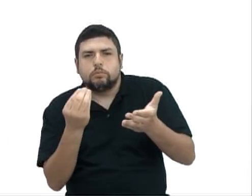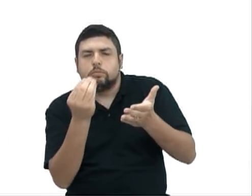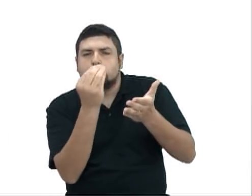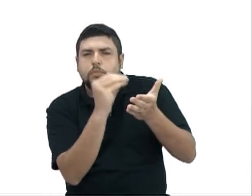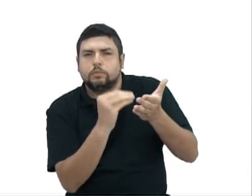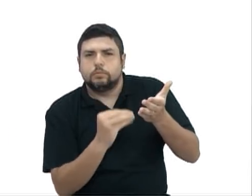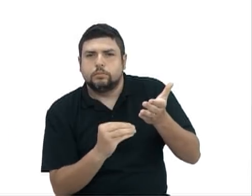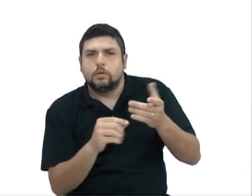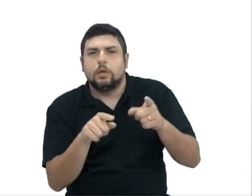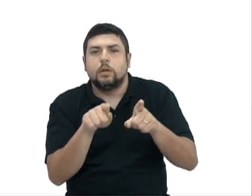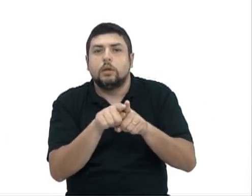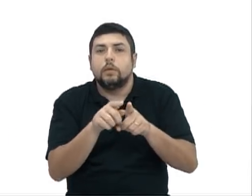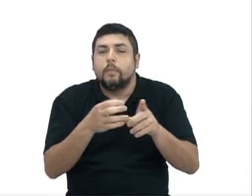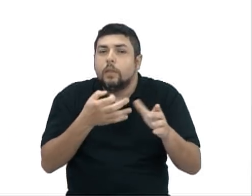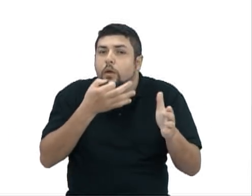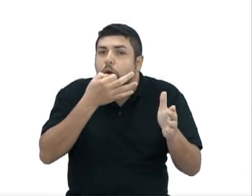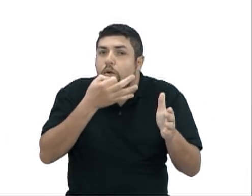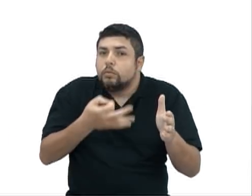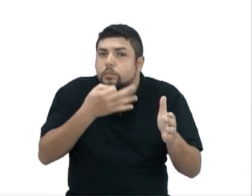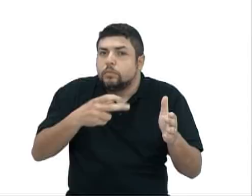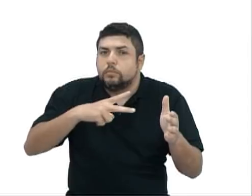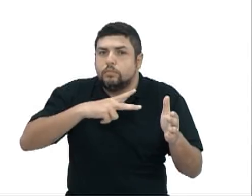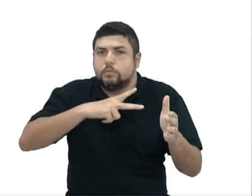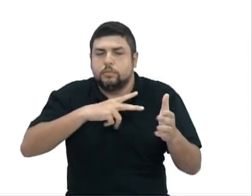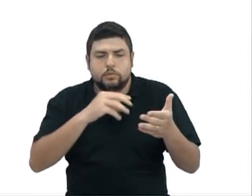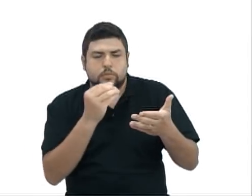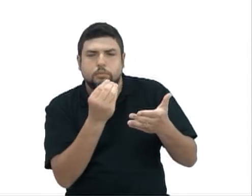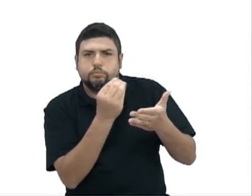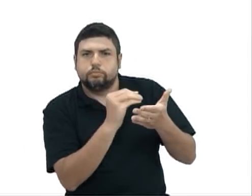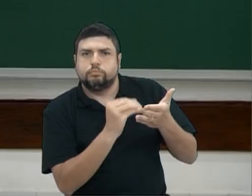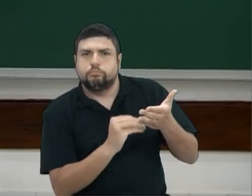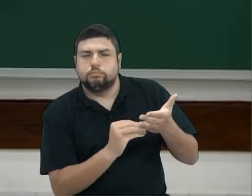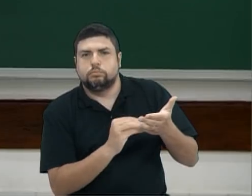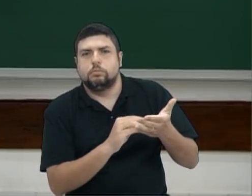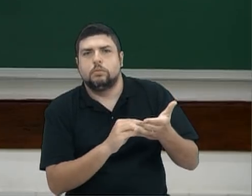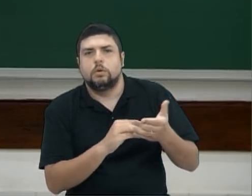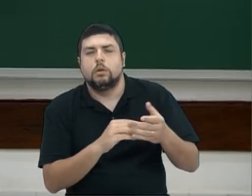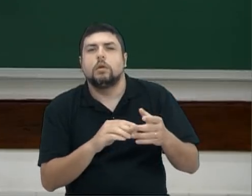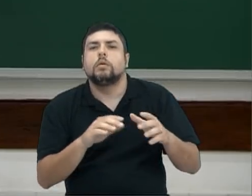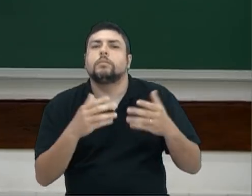a pessoa que escreve um diário, ela está querendo